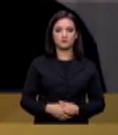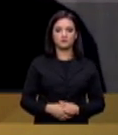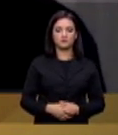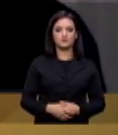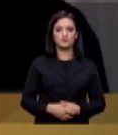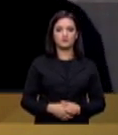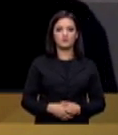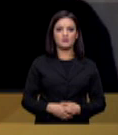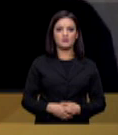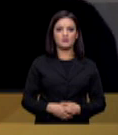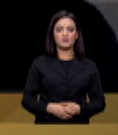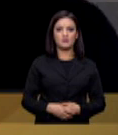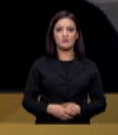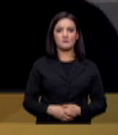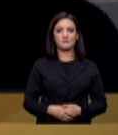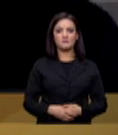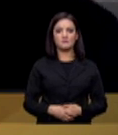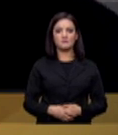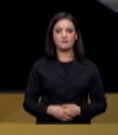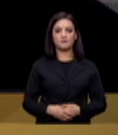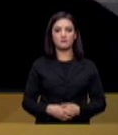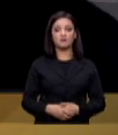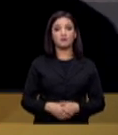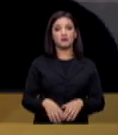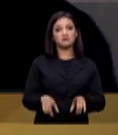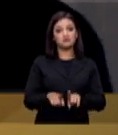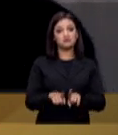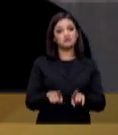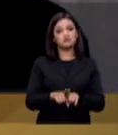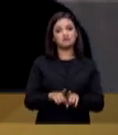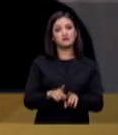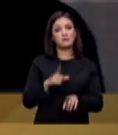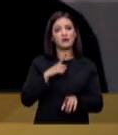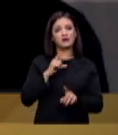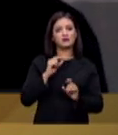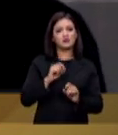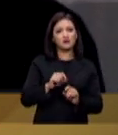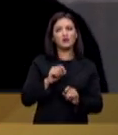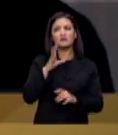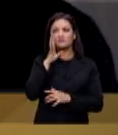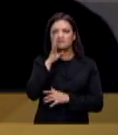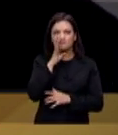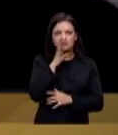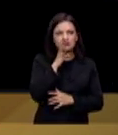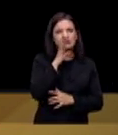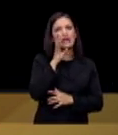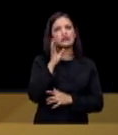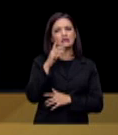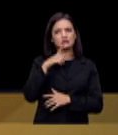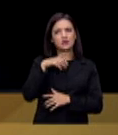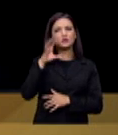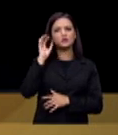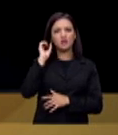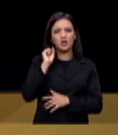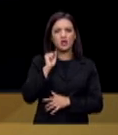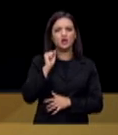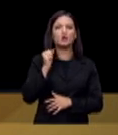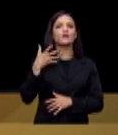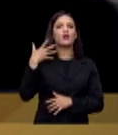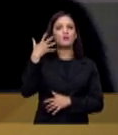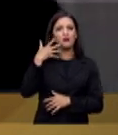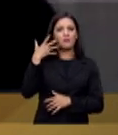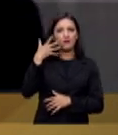colação. Ouvi com a devida atenção, senhor presidente, não apenas a sustentação oral do professor